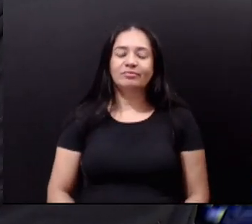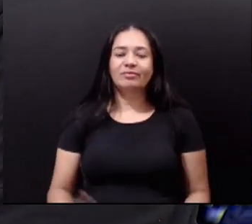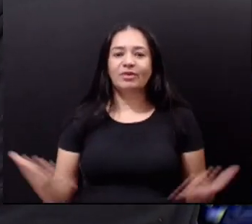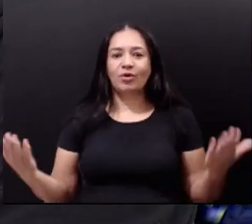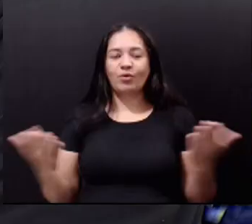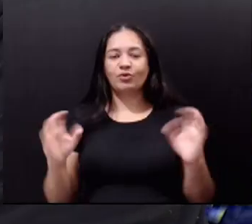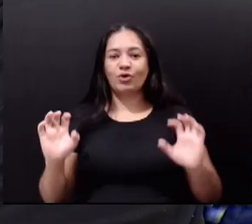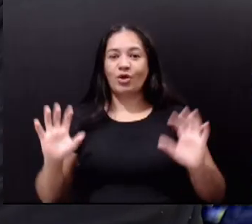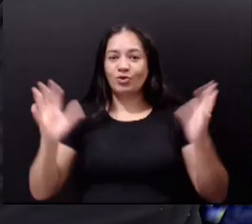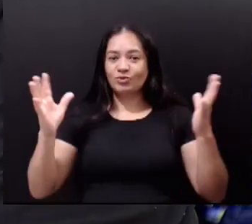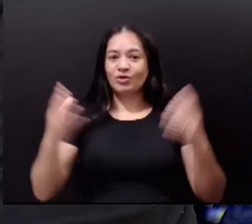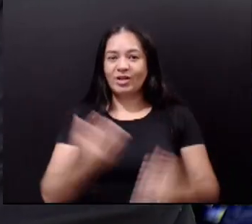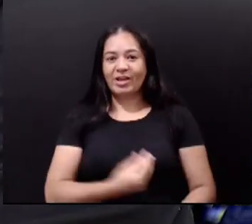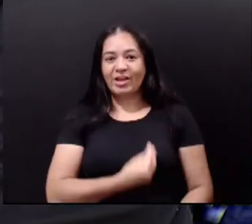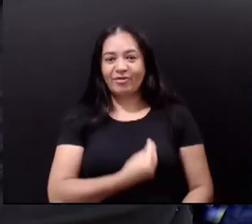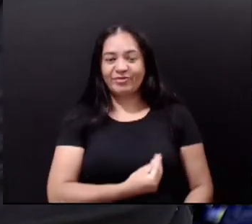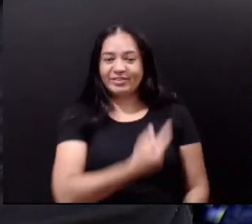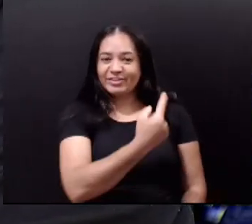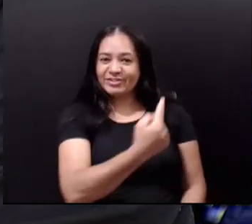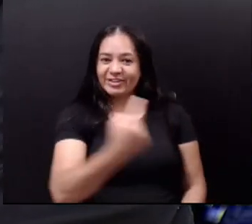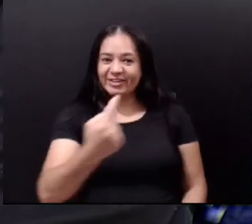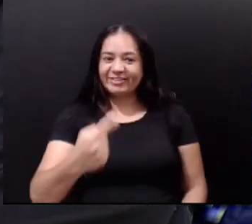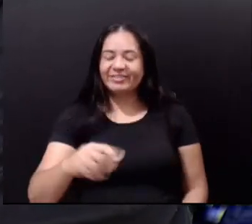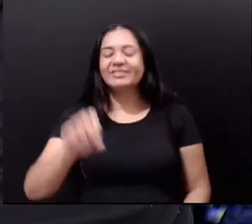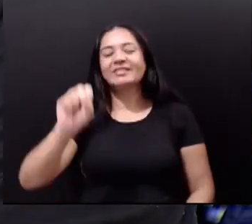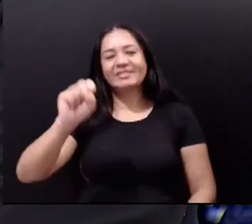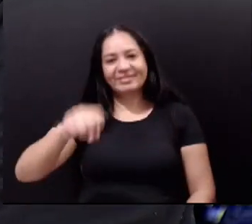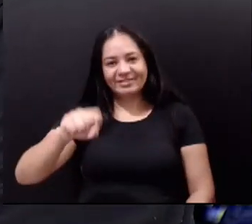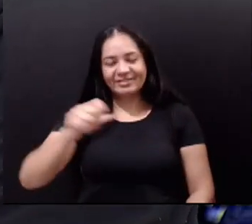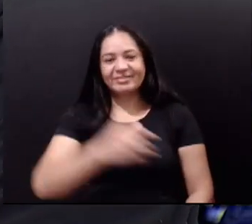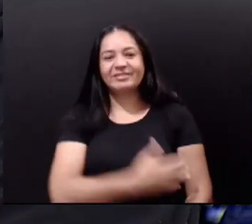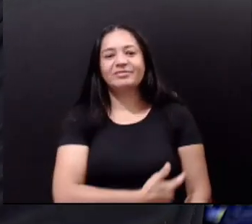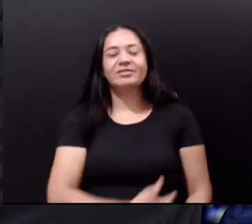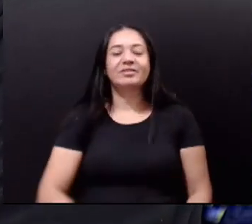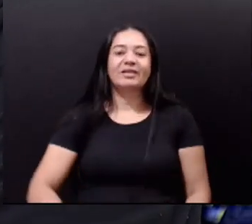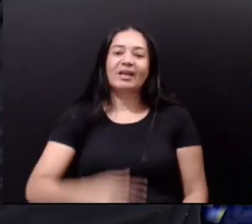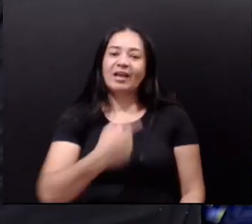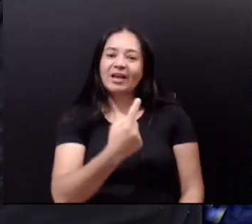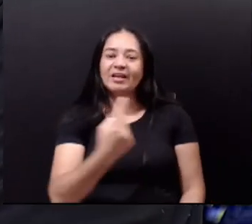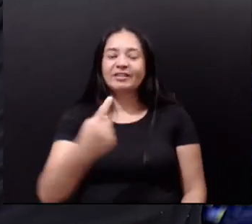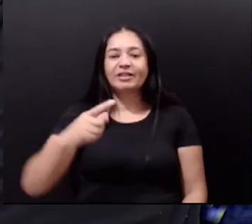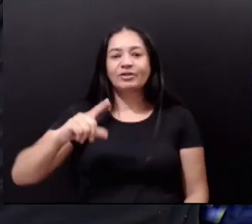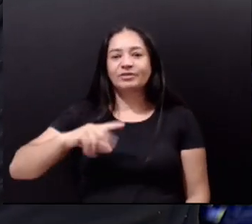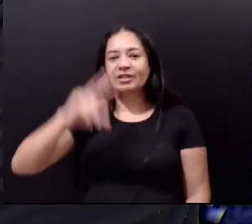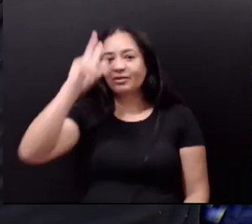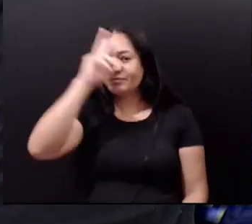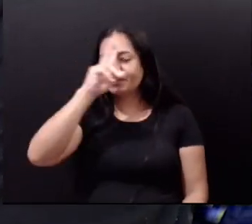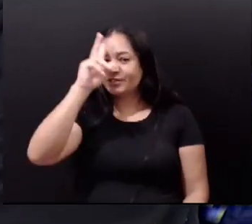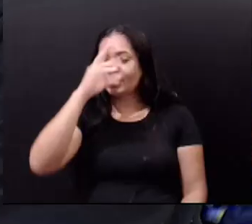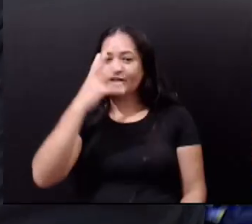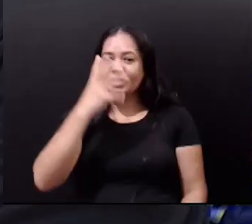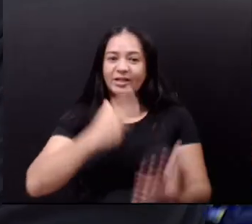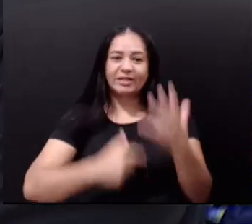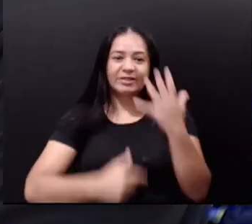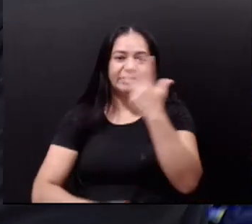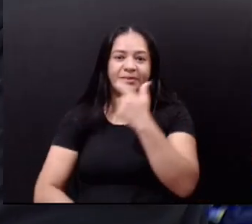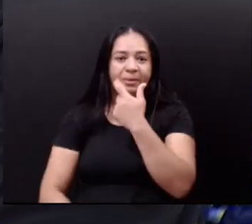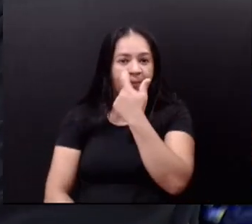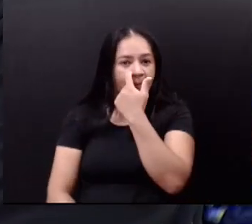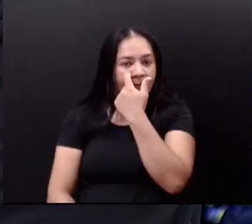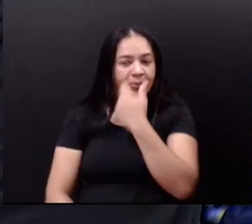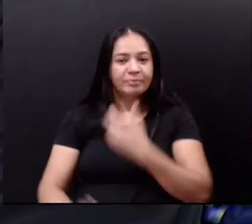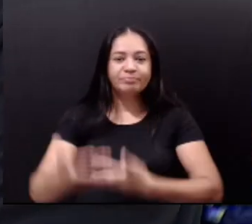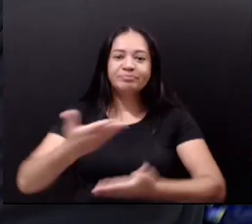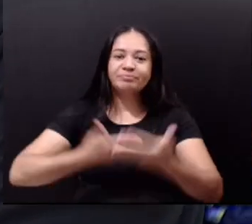cada um, né? Exatamente. Cada um tem uma história linda para contar e compartilhar